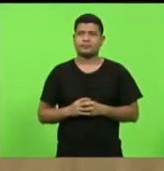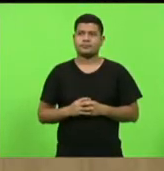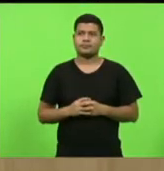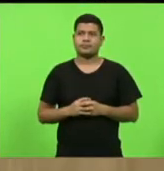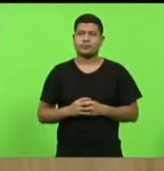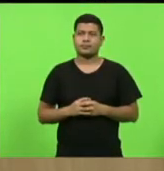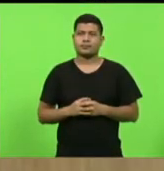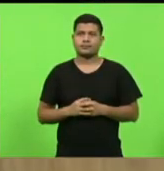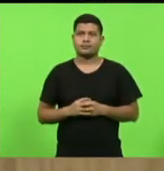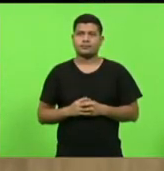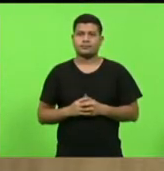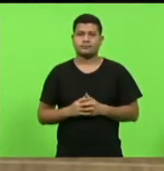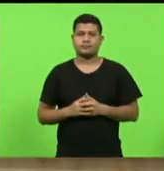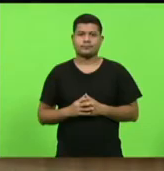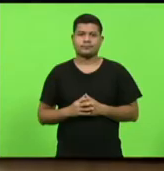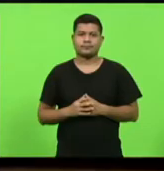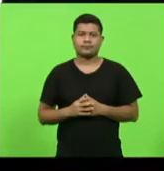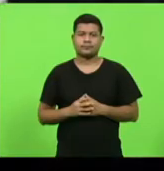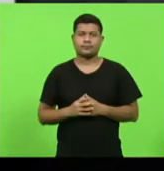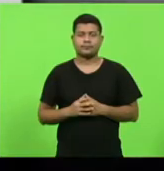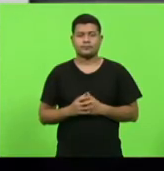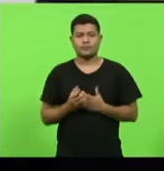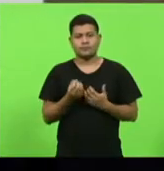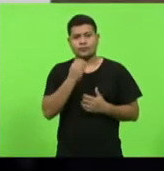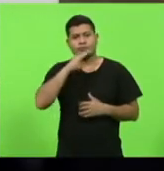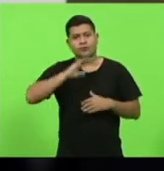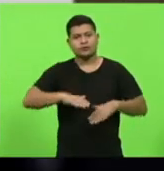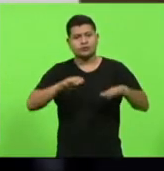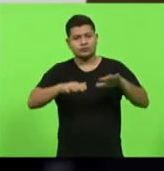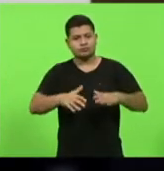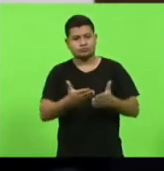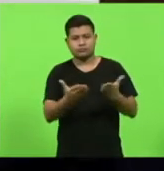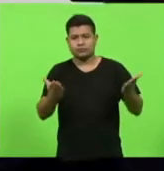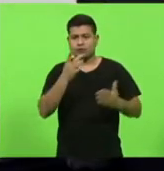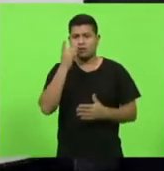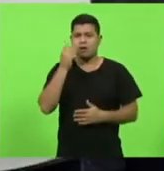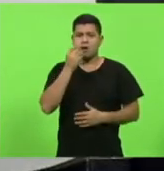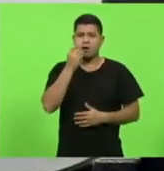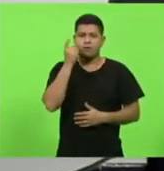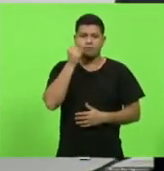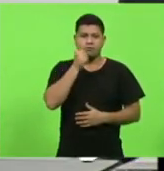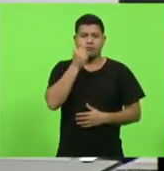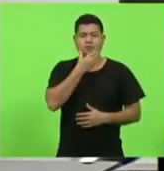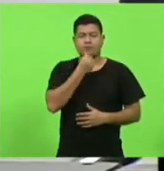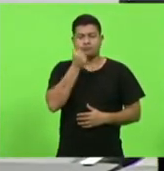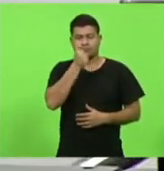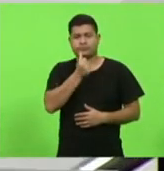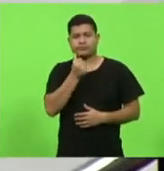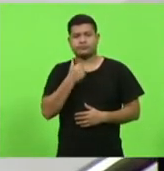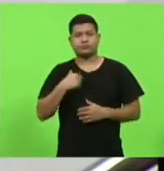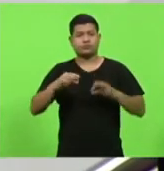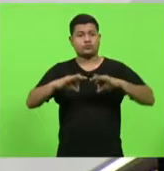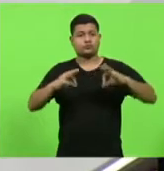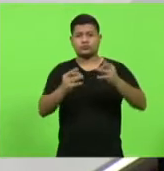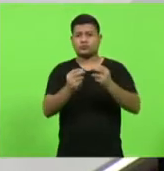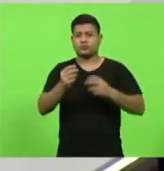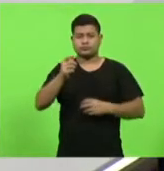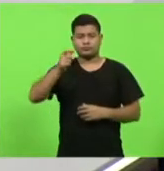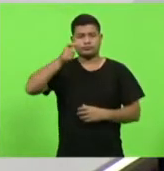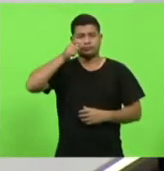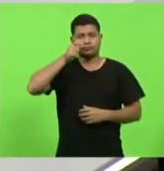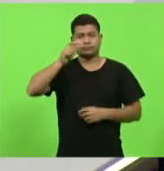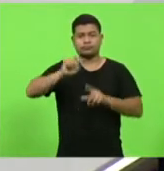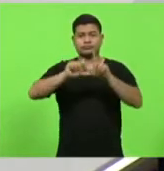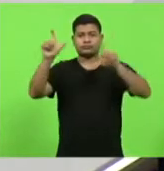Bom, vamos lá. Boa tarde, senhoras e senhores, público que nos assiste pela TV da Assembleia Legislativa, pela